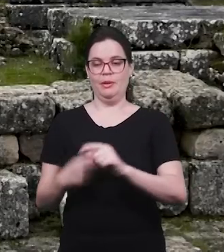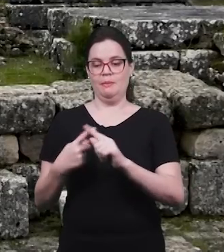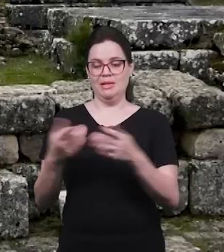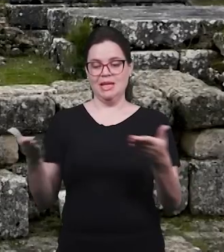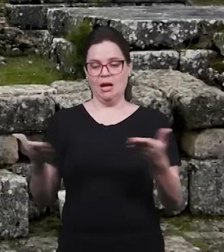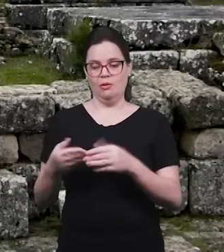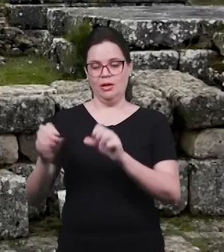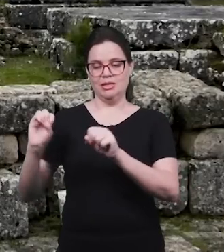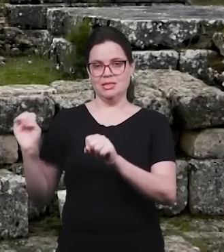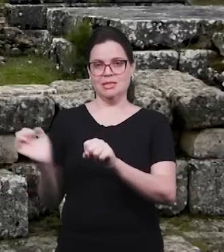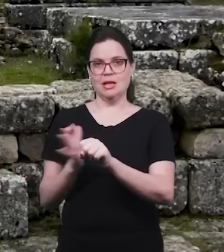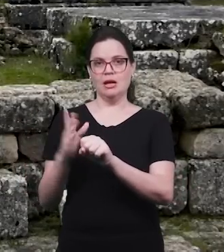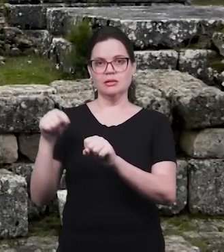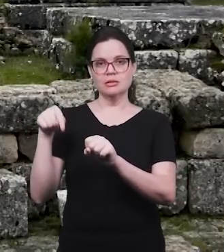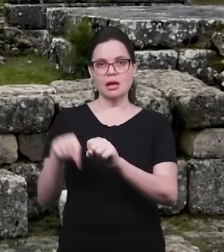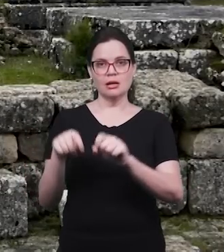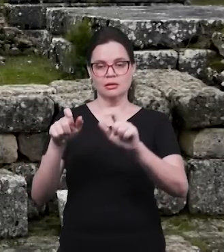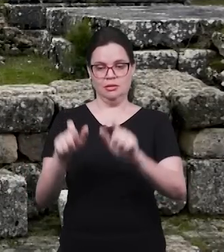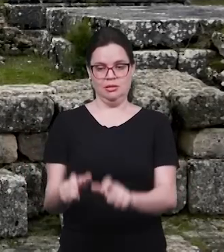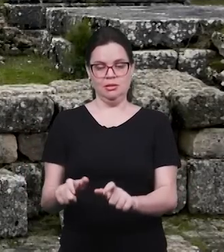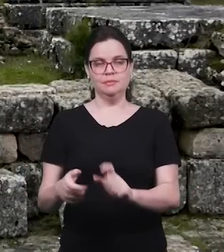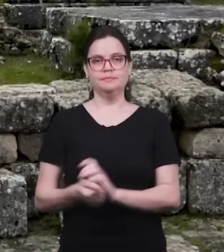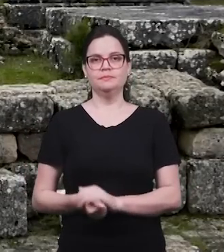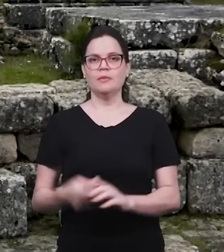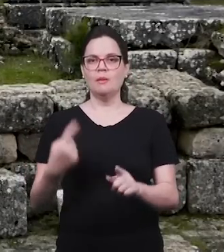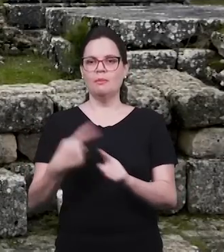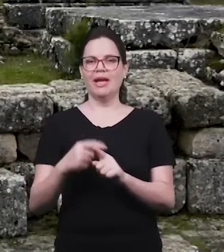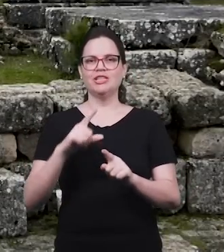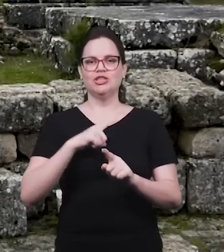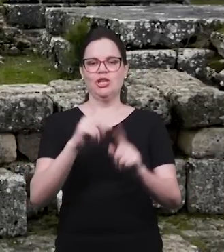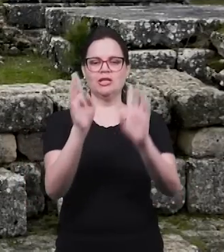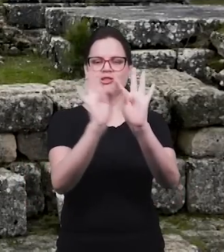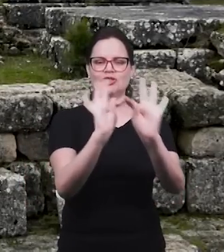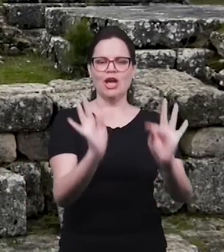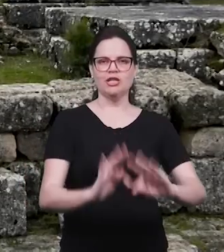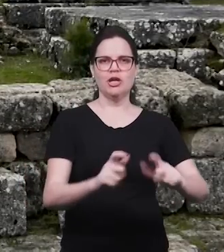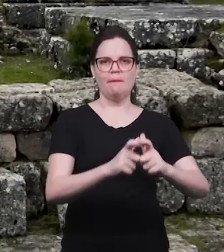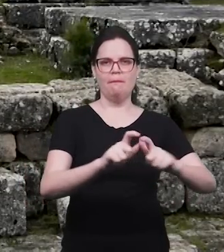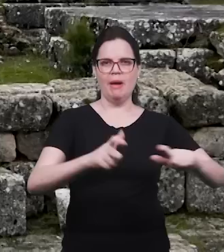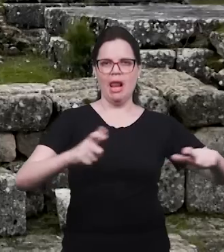Sardes, quando restos que estavam para se acabar,